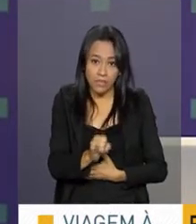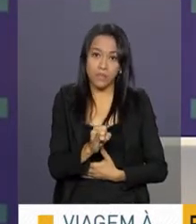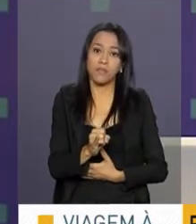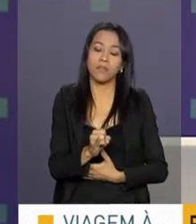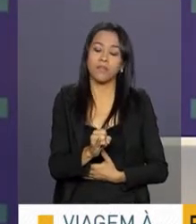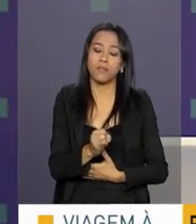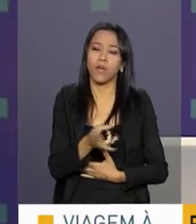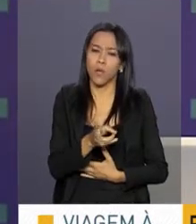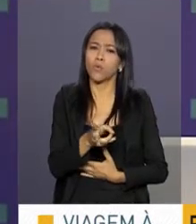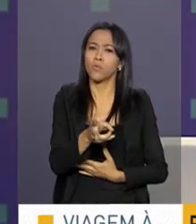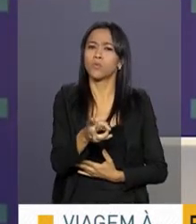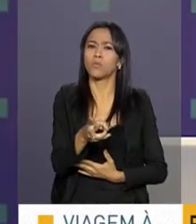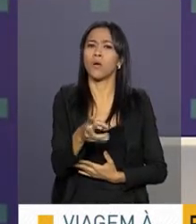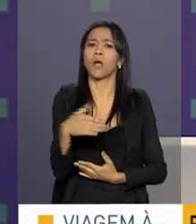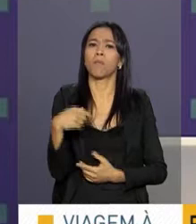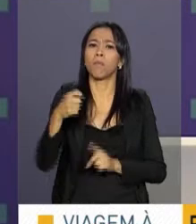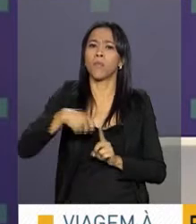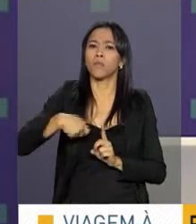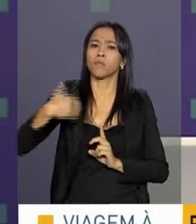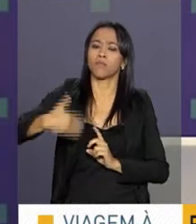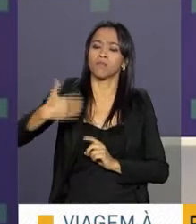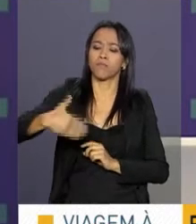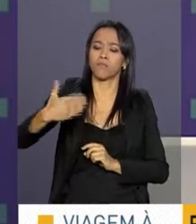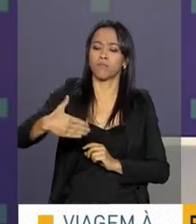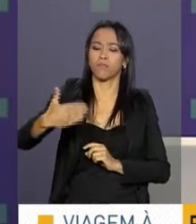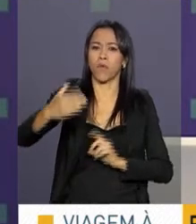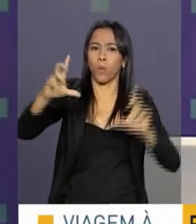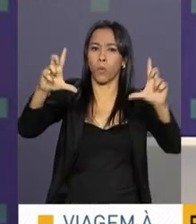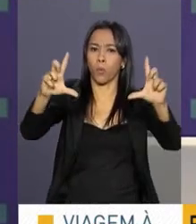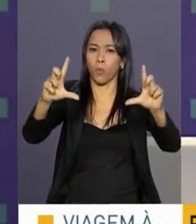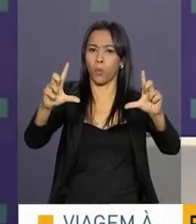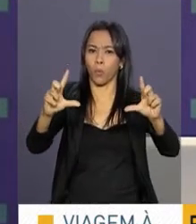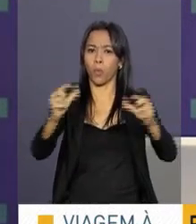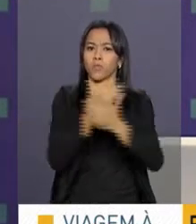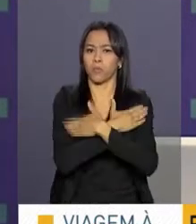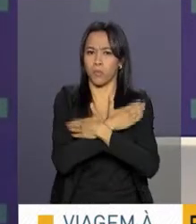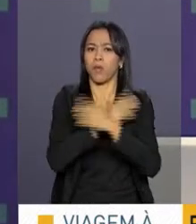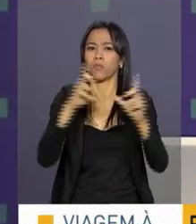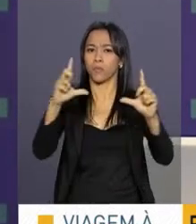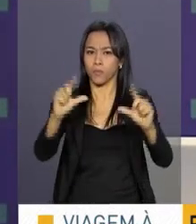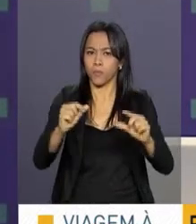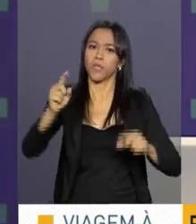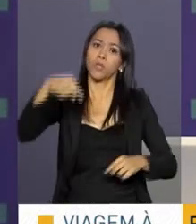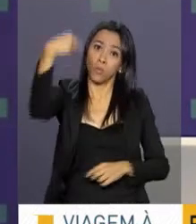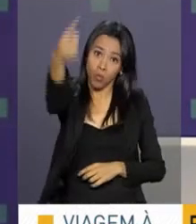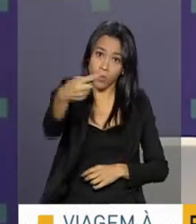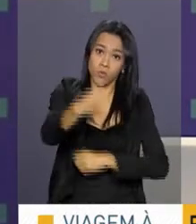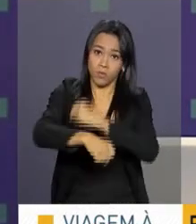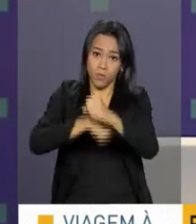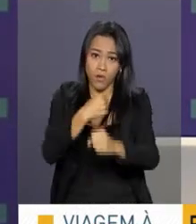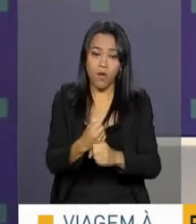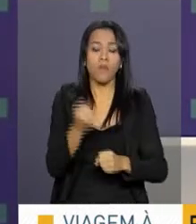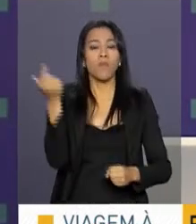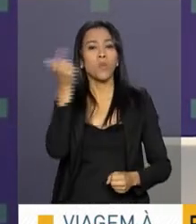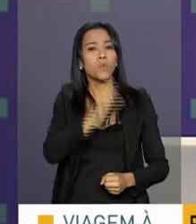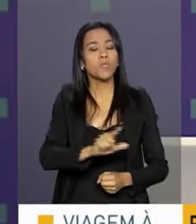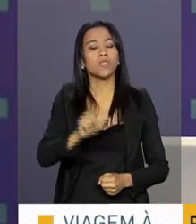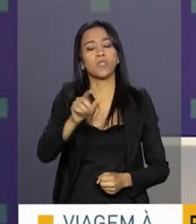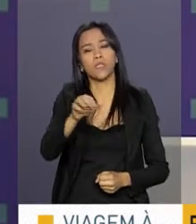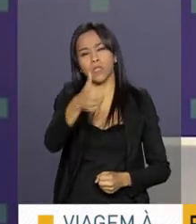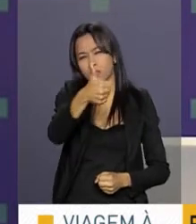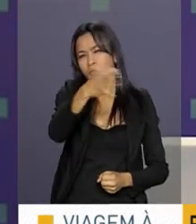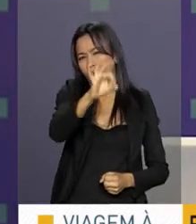permanecerá nos próximos meses. E nós estaremos, com certeza, ao longo do próximo ano, nos aproximando dos níveis